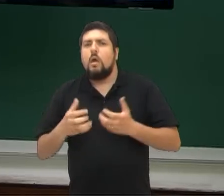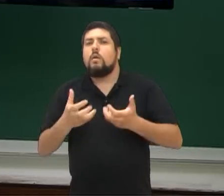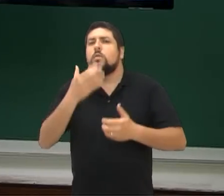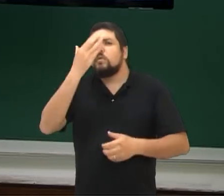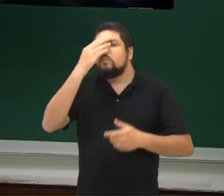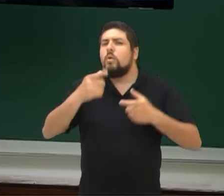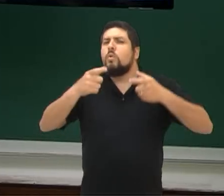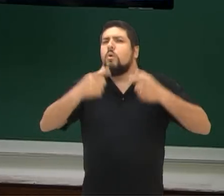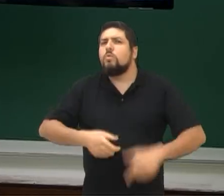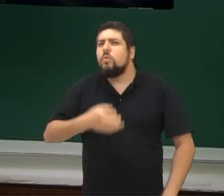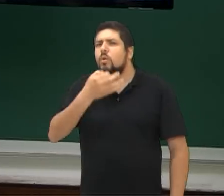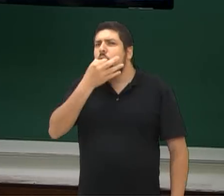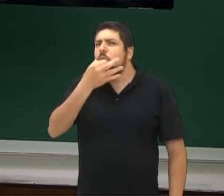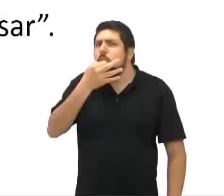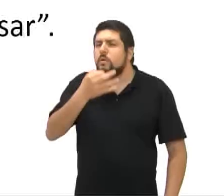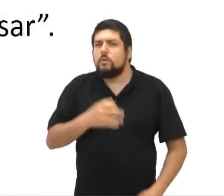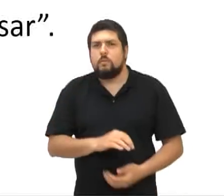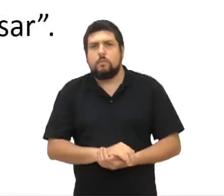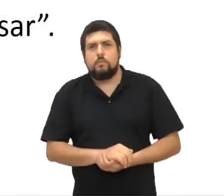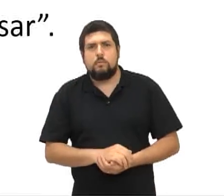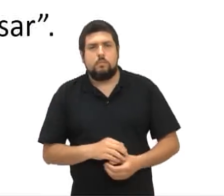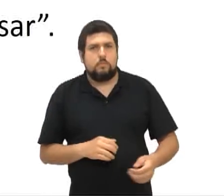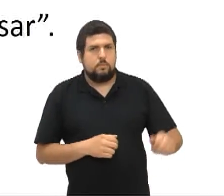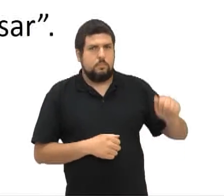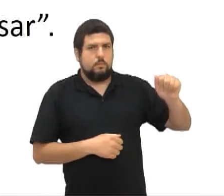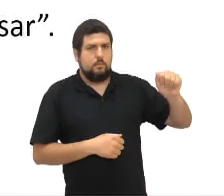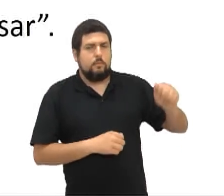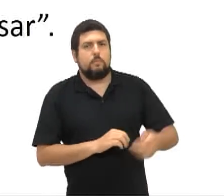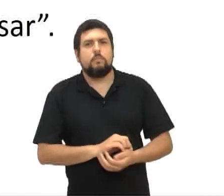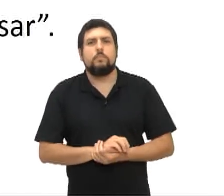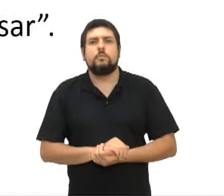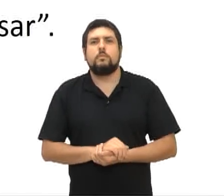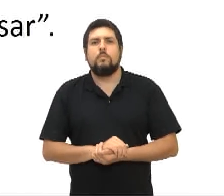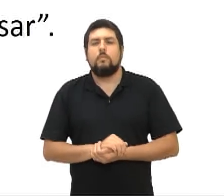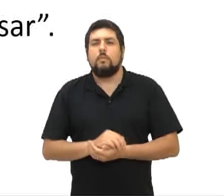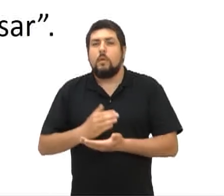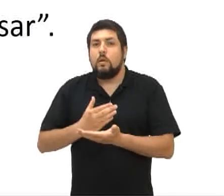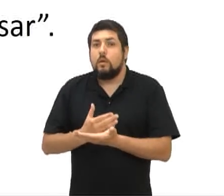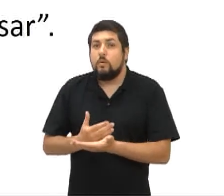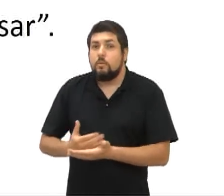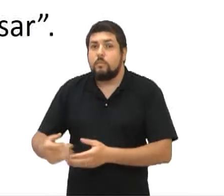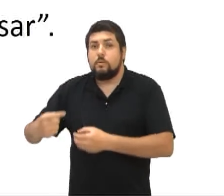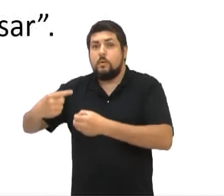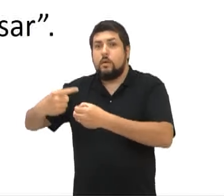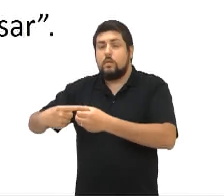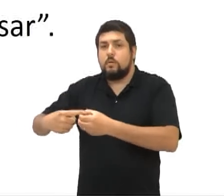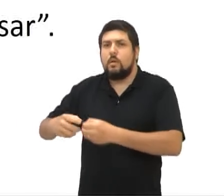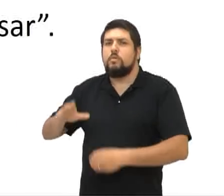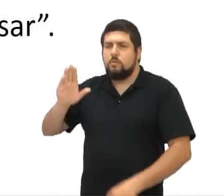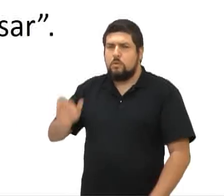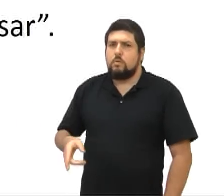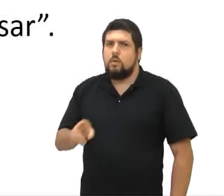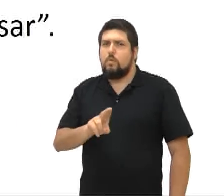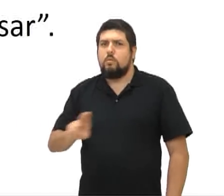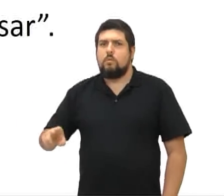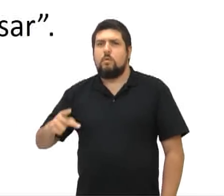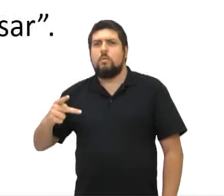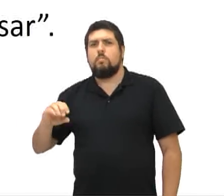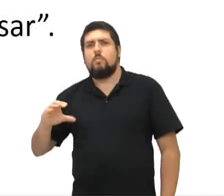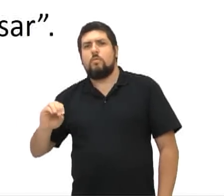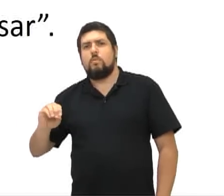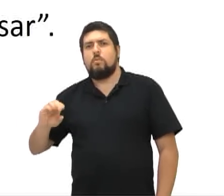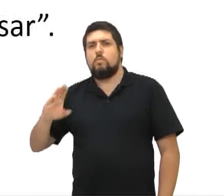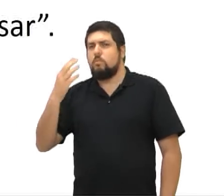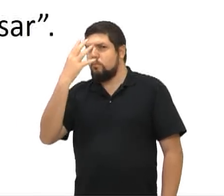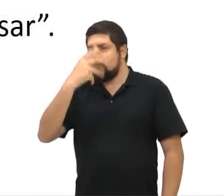opinião aqui. Vamos ver? Letra A. Quando nasceu a comunidade, ela já possuía um nome, Poço Bonito.